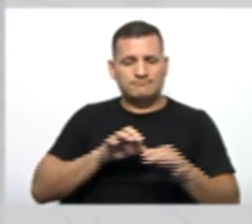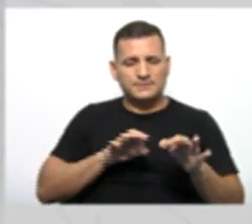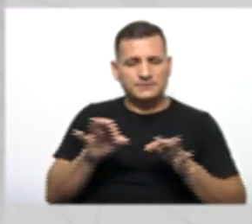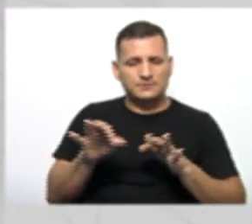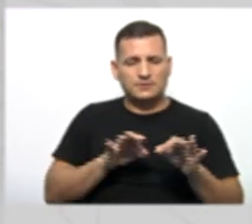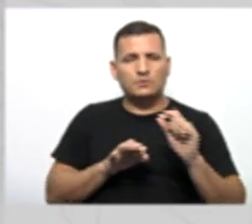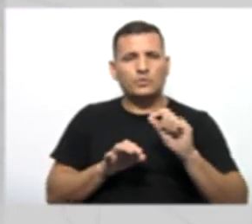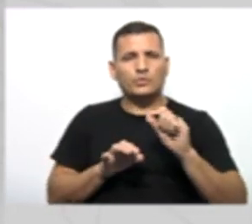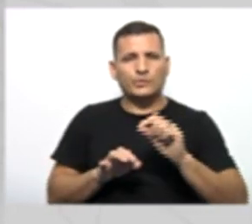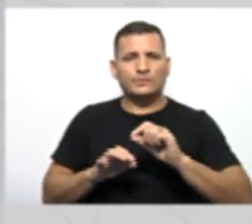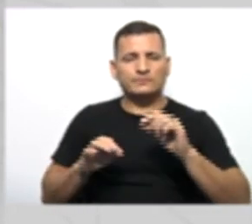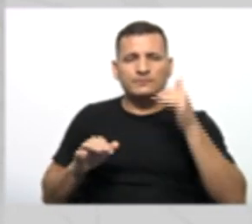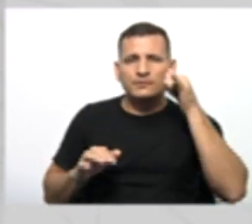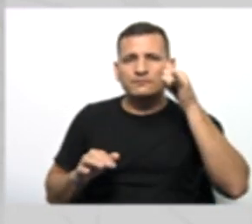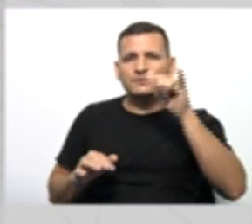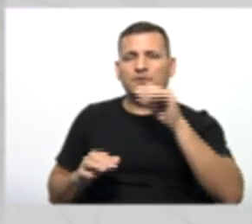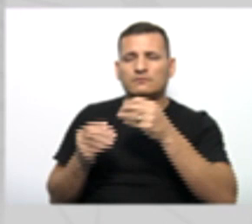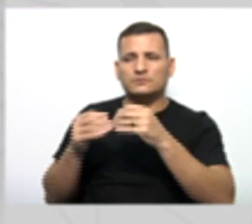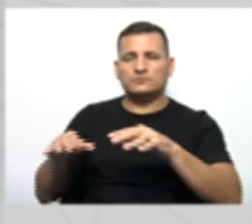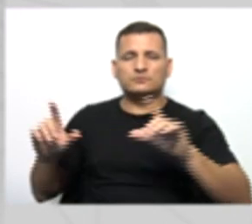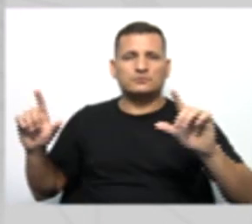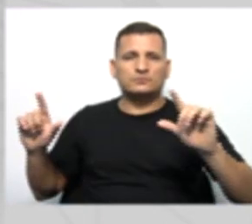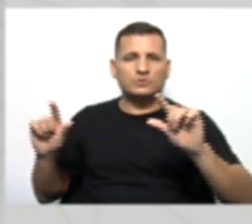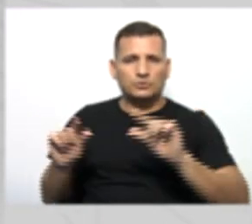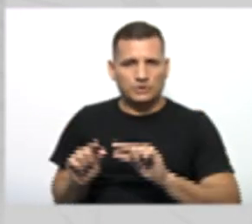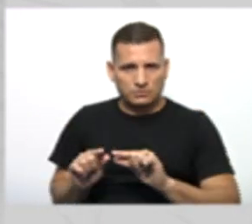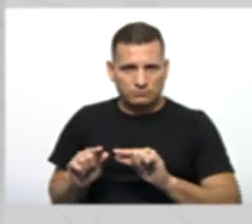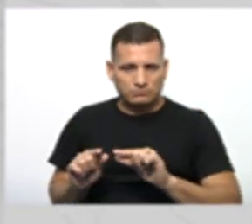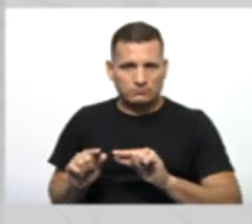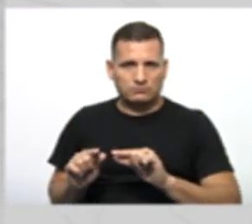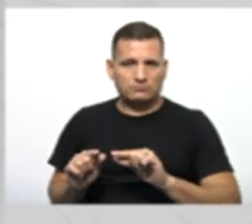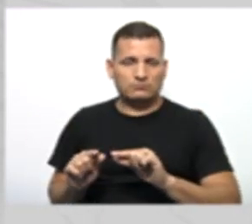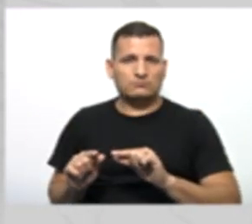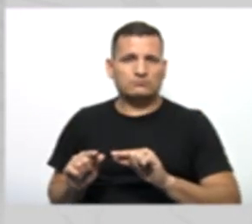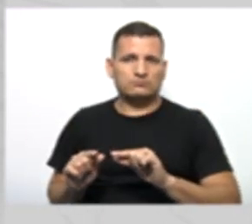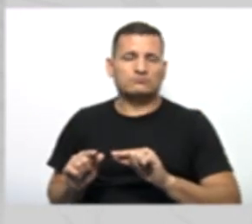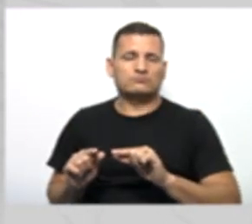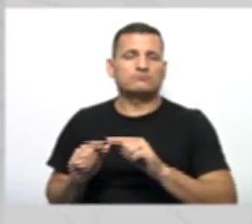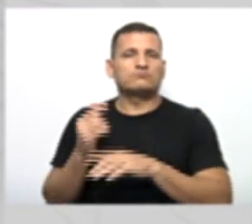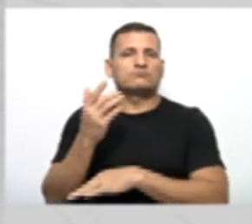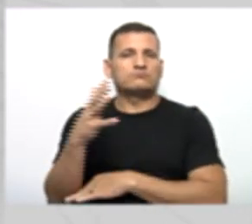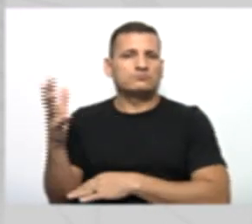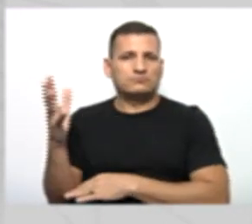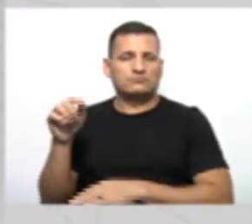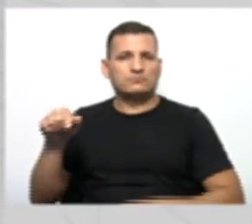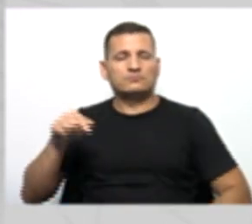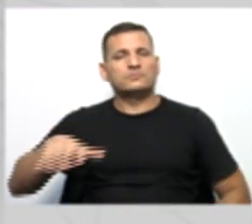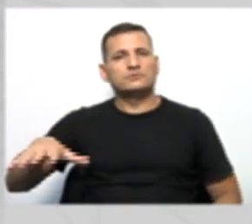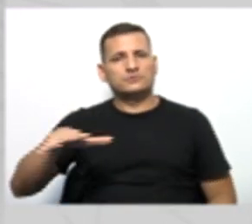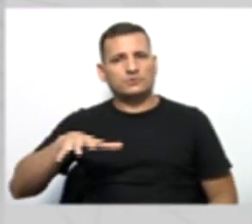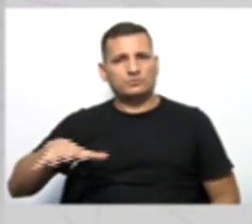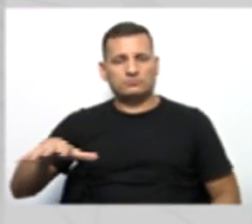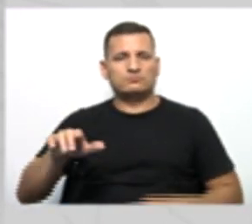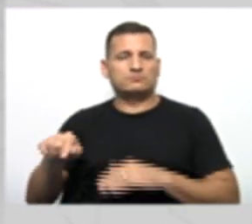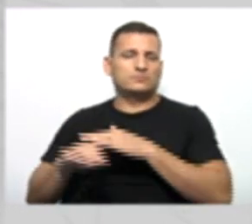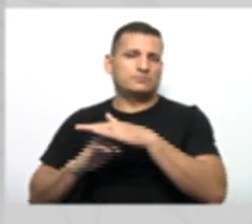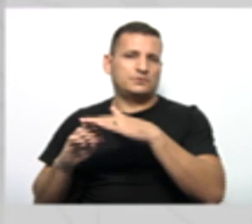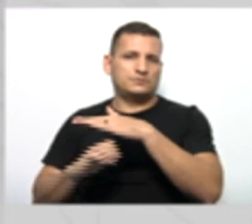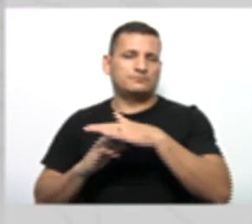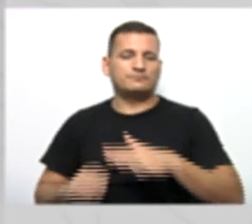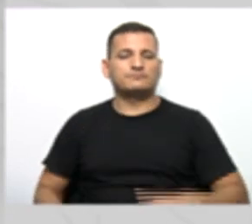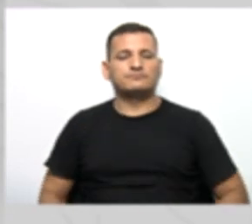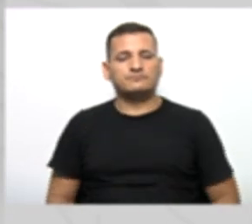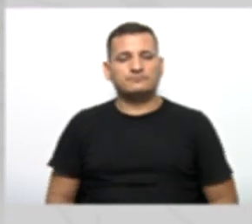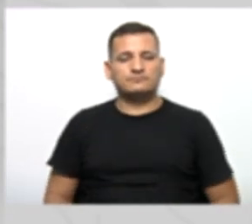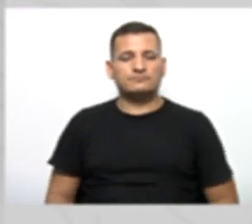que diminuam, que reduzem ou que mitiguem o impacto ambiental desses empreendimentos.